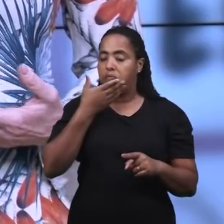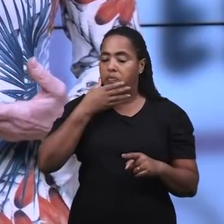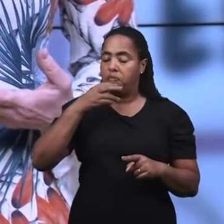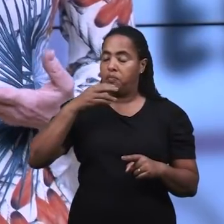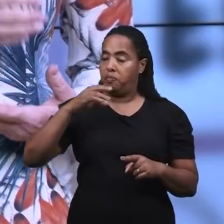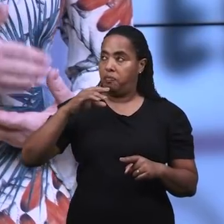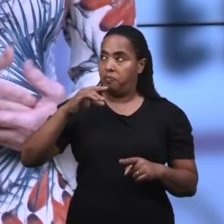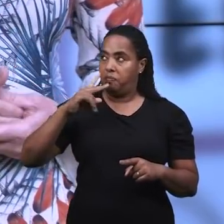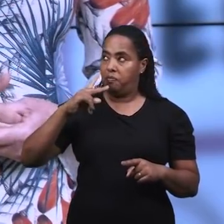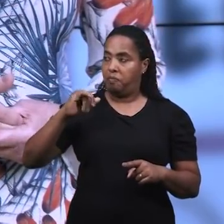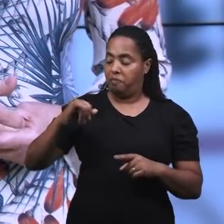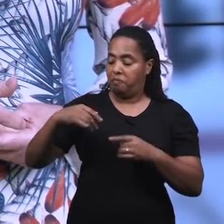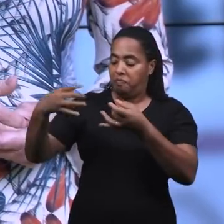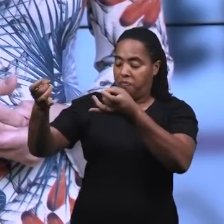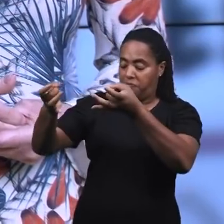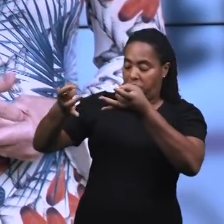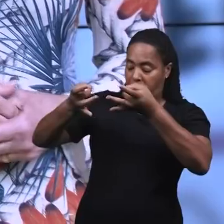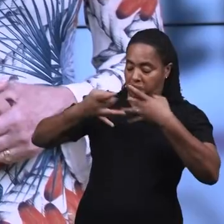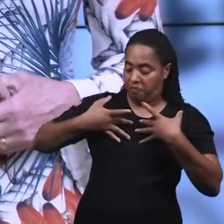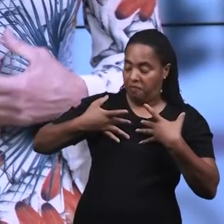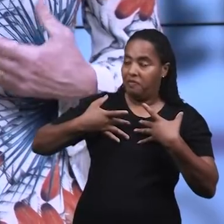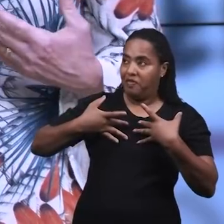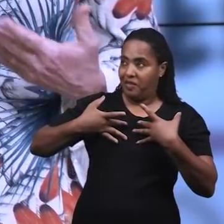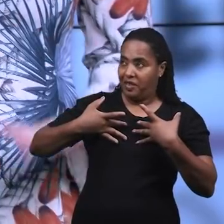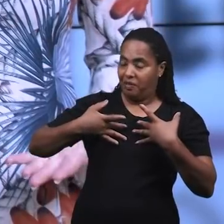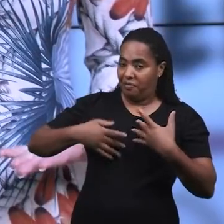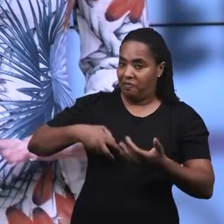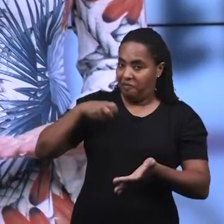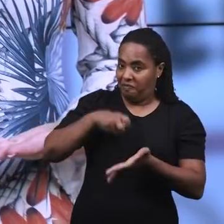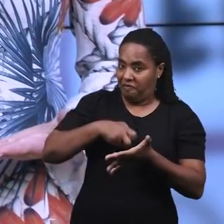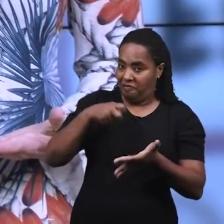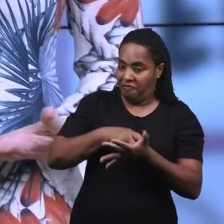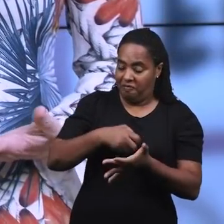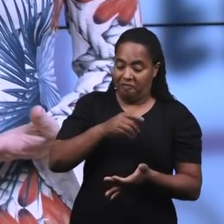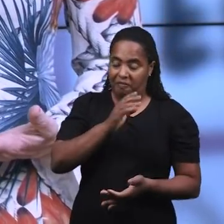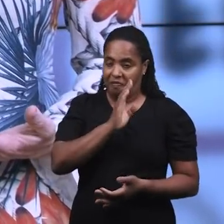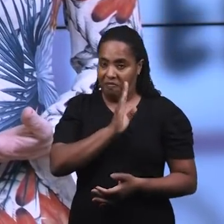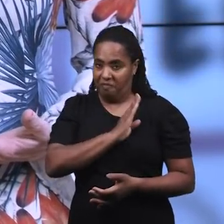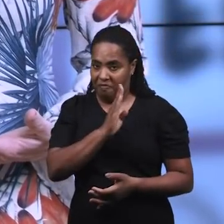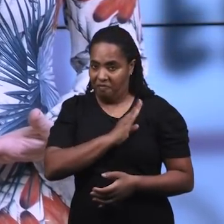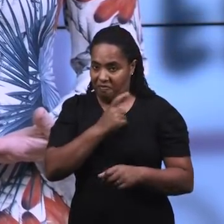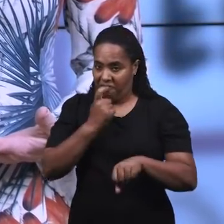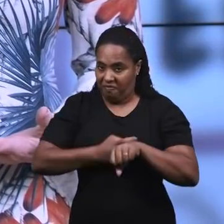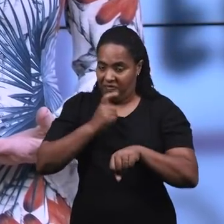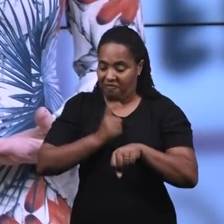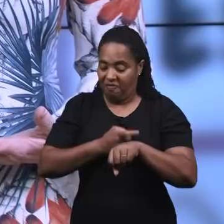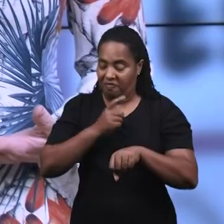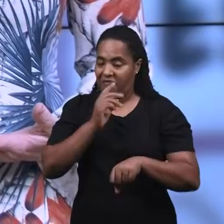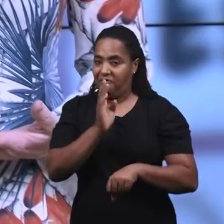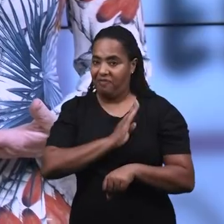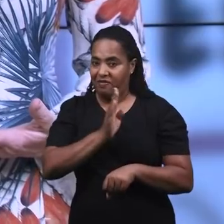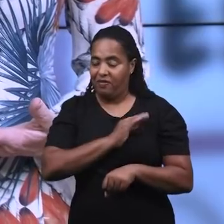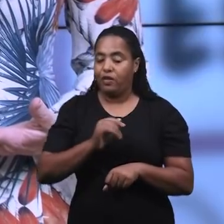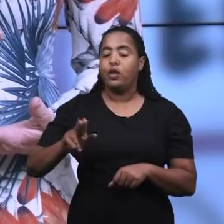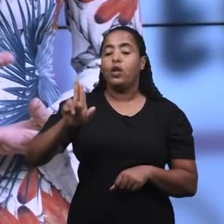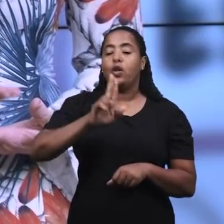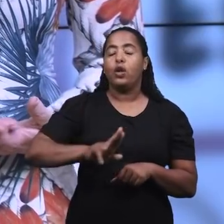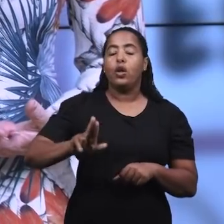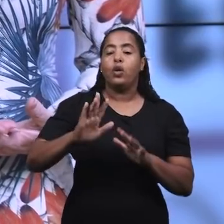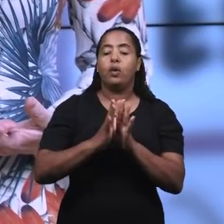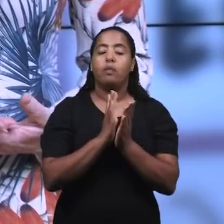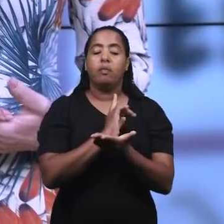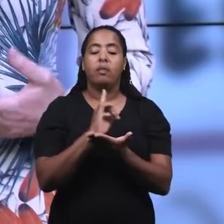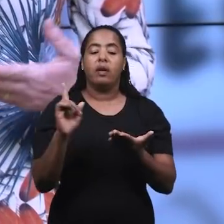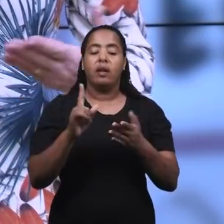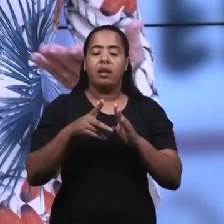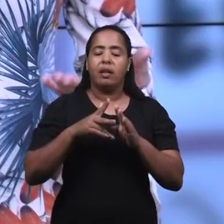à nossa própria sorte, a teimosia do nosso coração, usa a palavra para nos